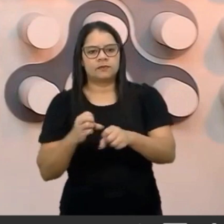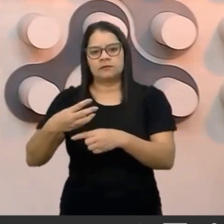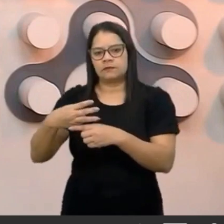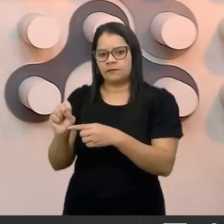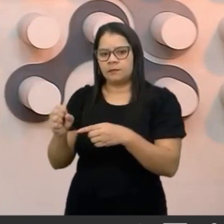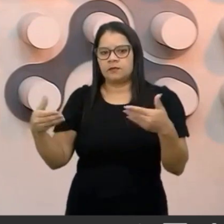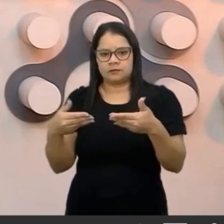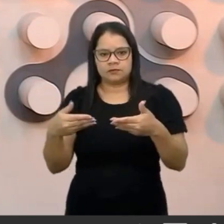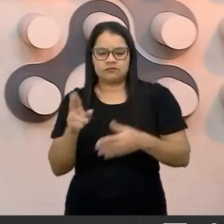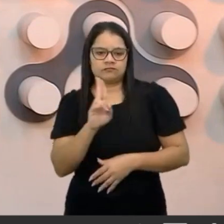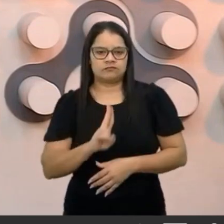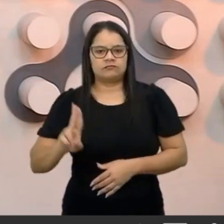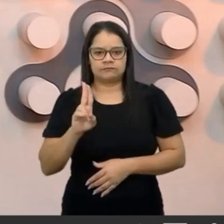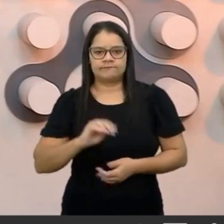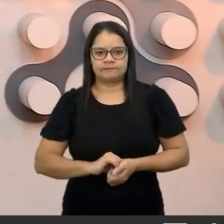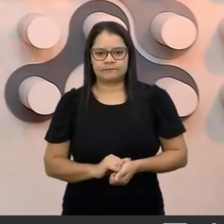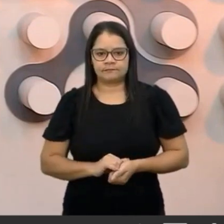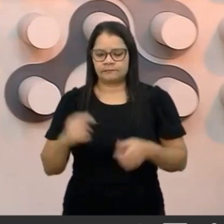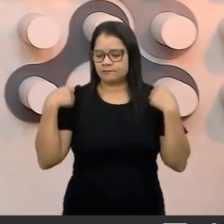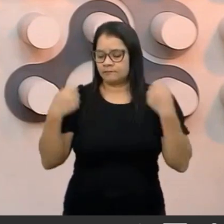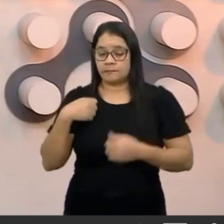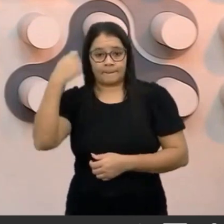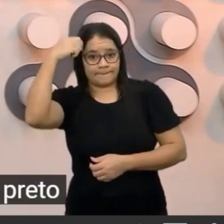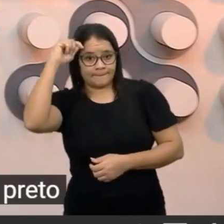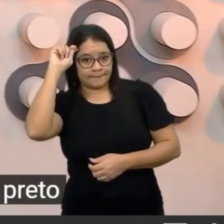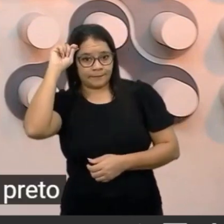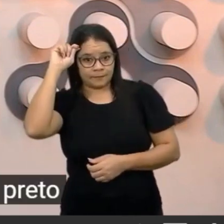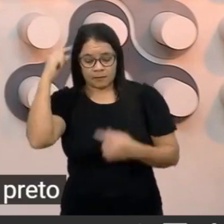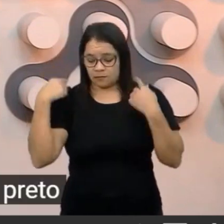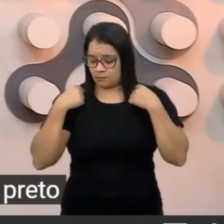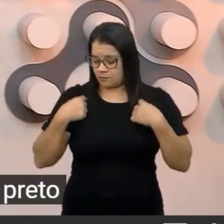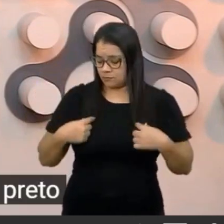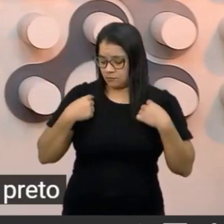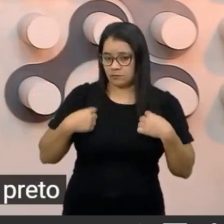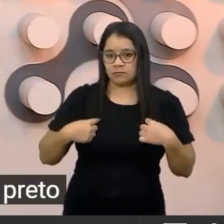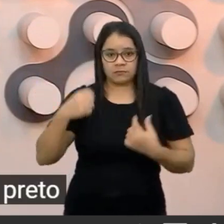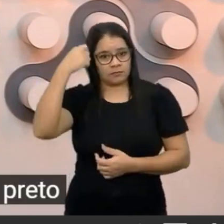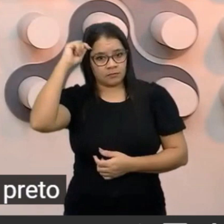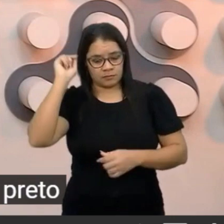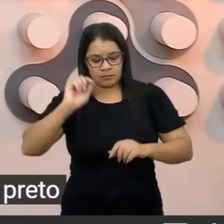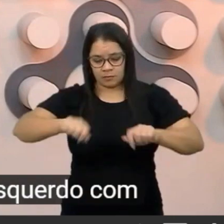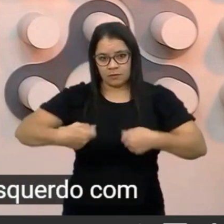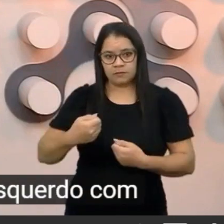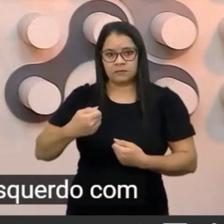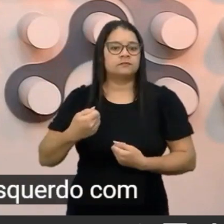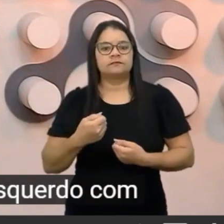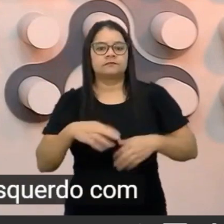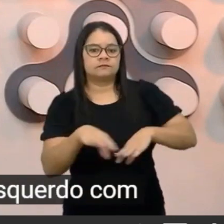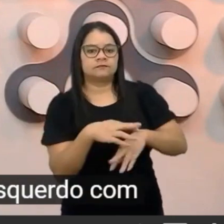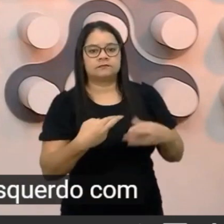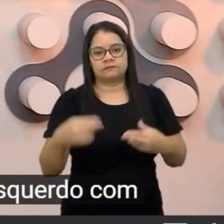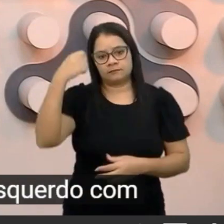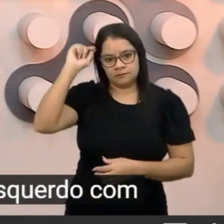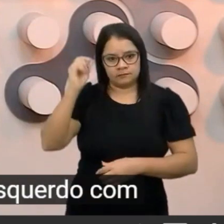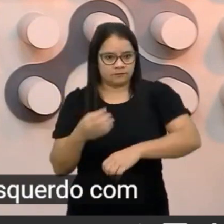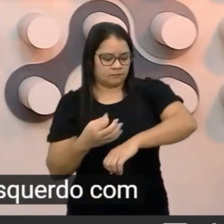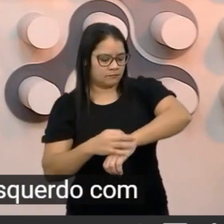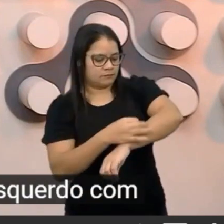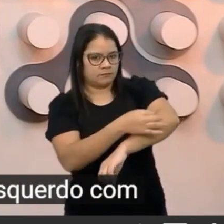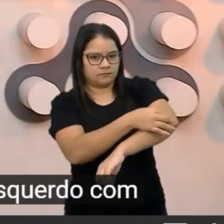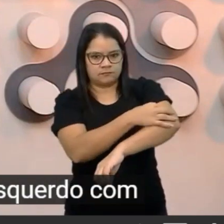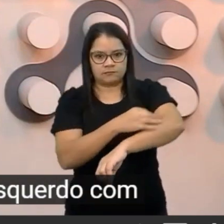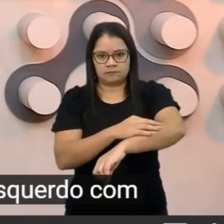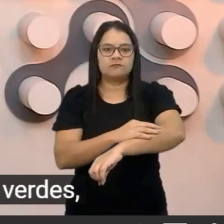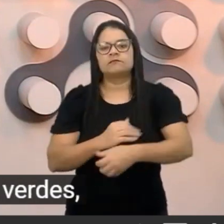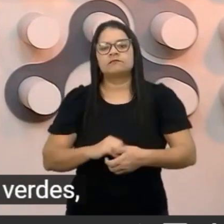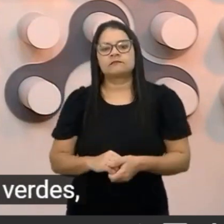EFAP. Hoje estou aí utilizando uma blusa preta, uma regata preta, na verdade, uma calça preta, tênis preto no pé, tenho meu braço direito todo tatuado, meu